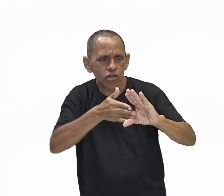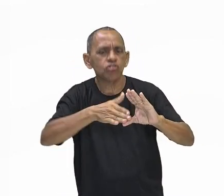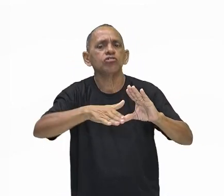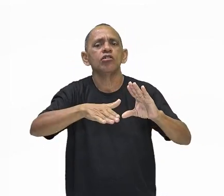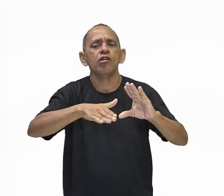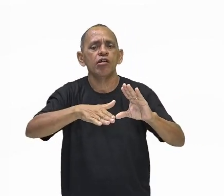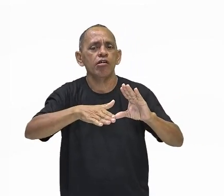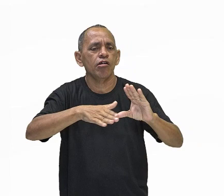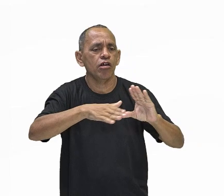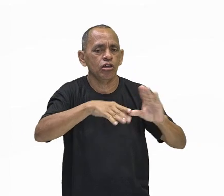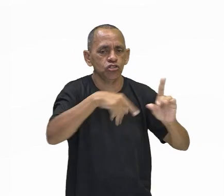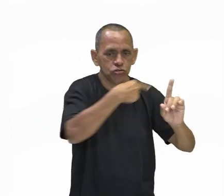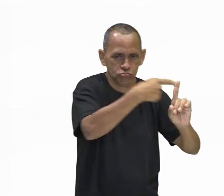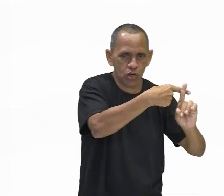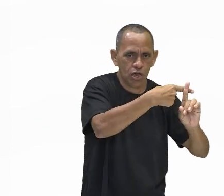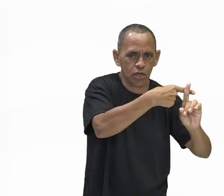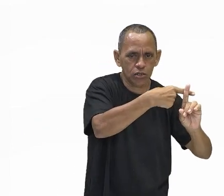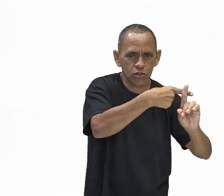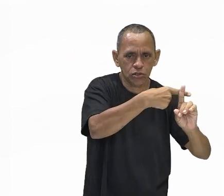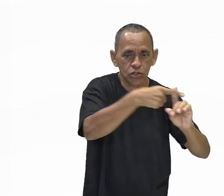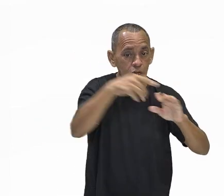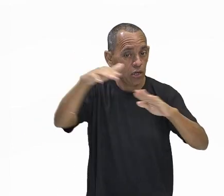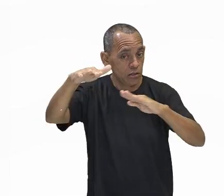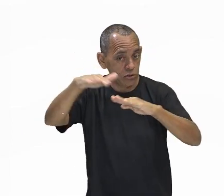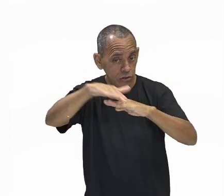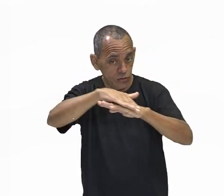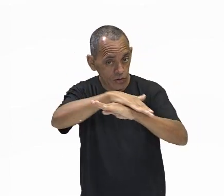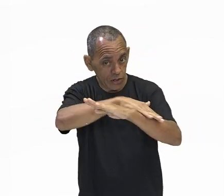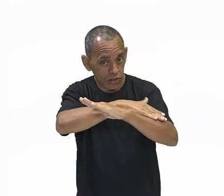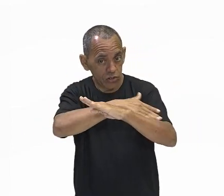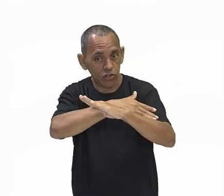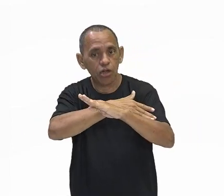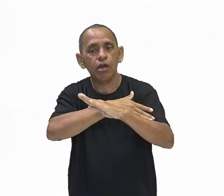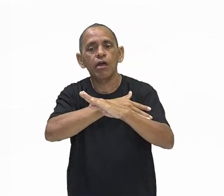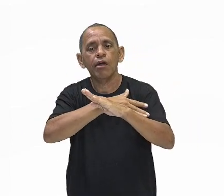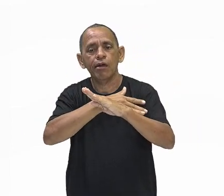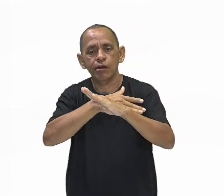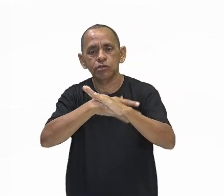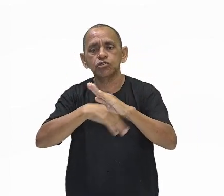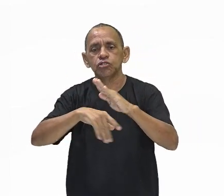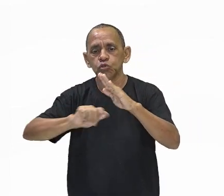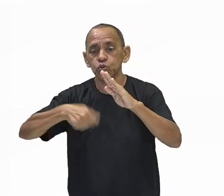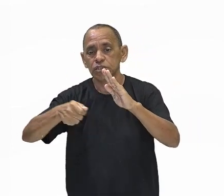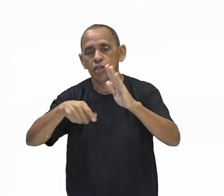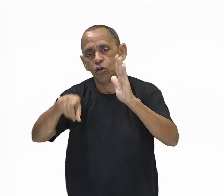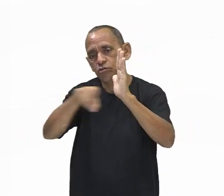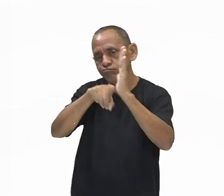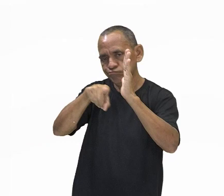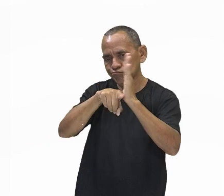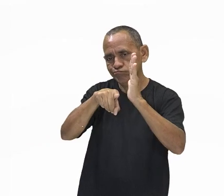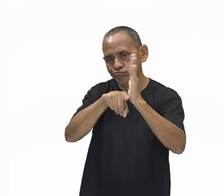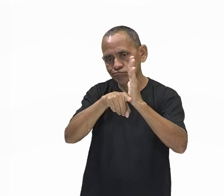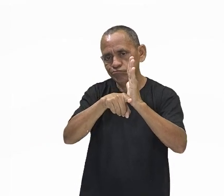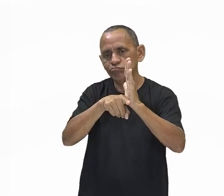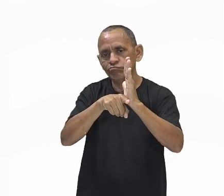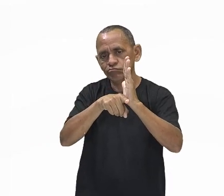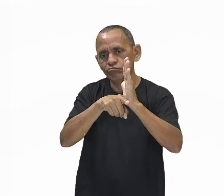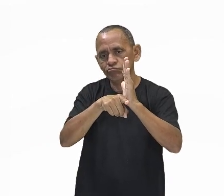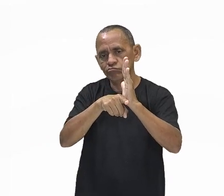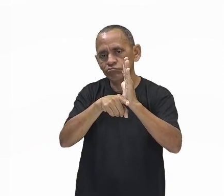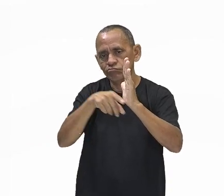distância focal. Se for uma lente divergente, você vai utilizar o sinal de menos ali na frente da distância